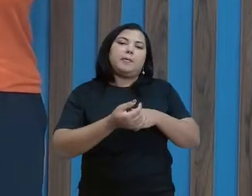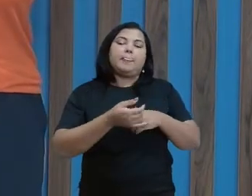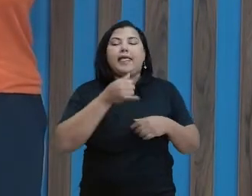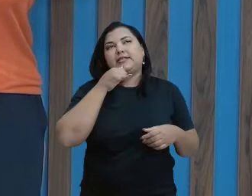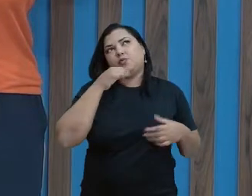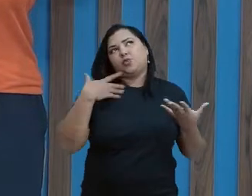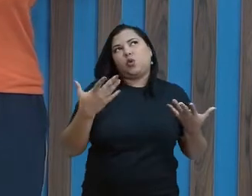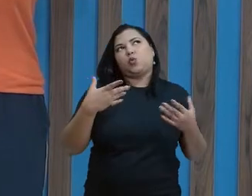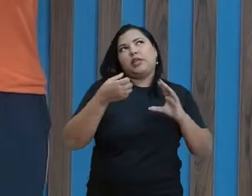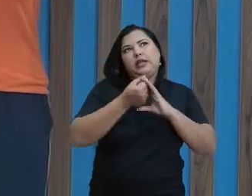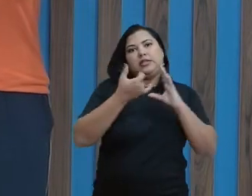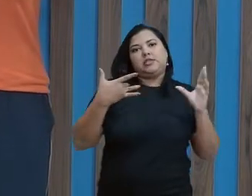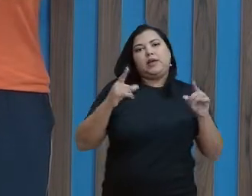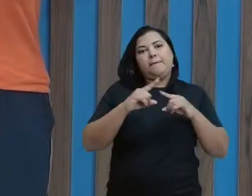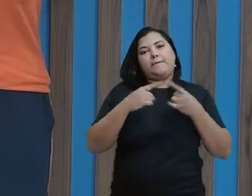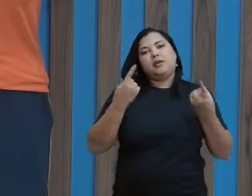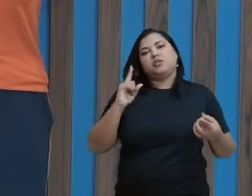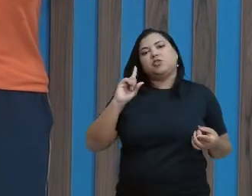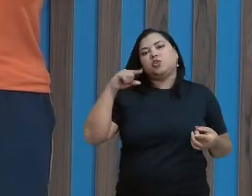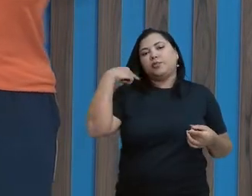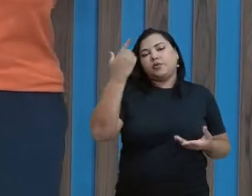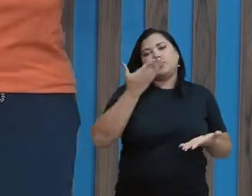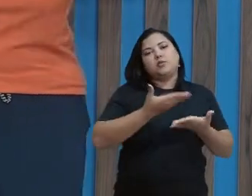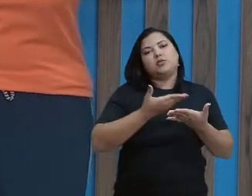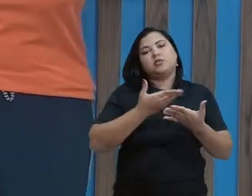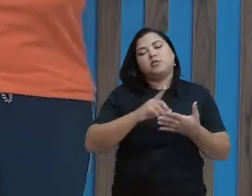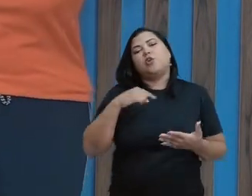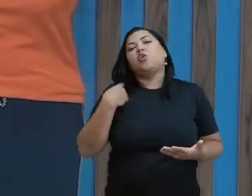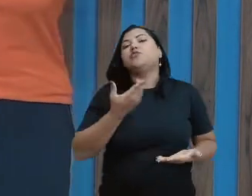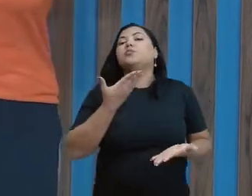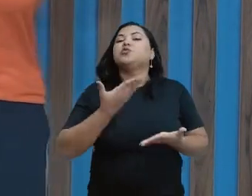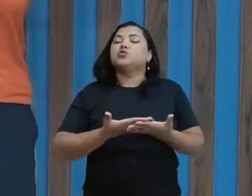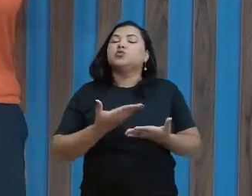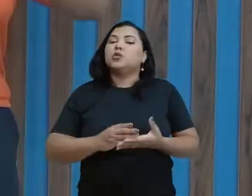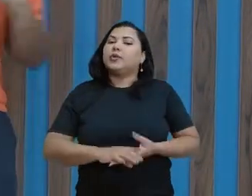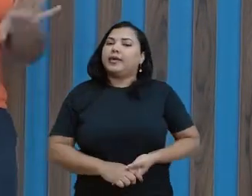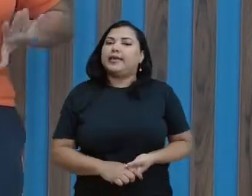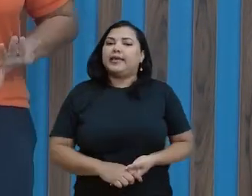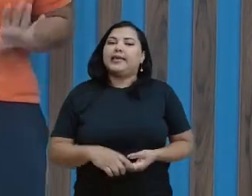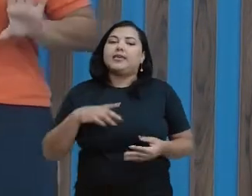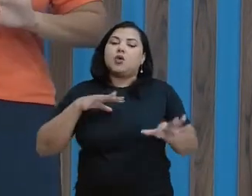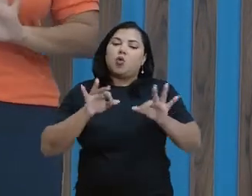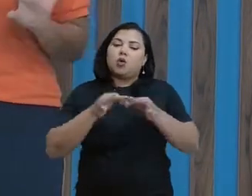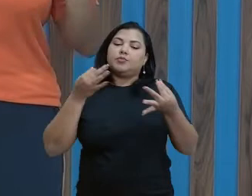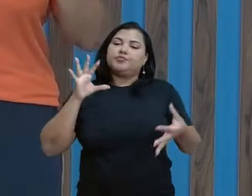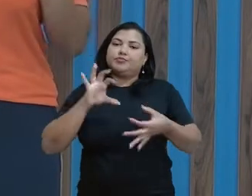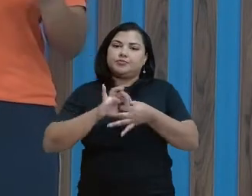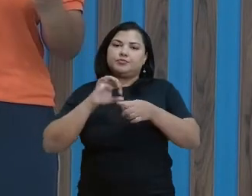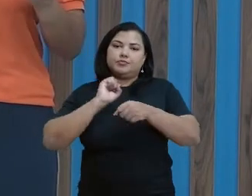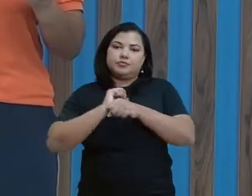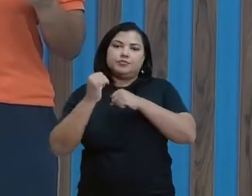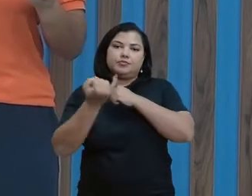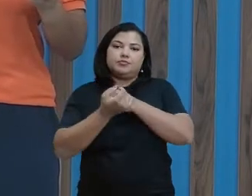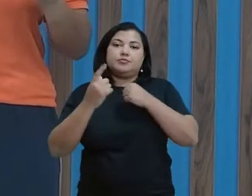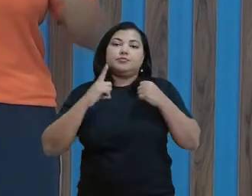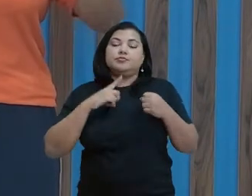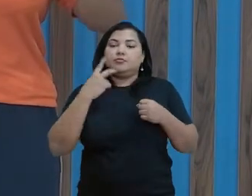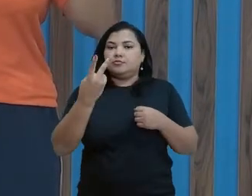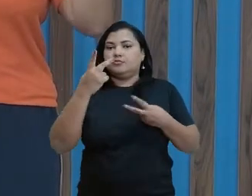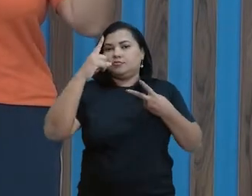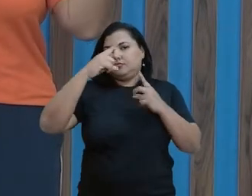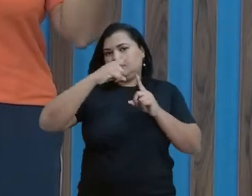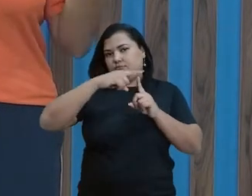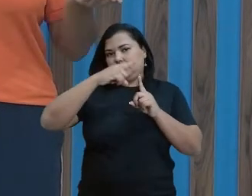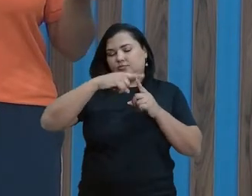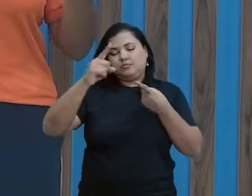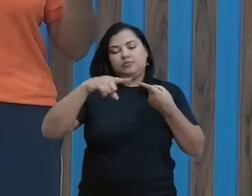qualifica, porque a gente vai ver nas próximas aulas que a oração subordinada adjetiva, ela tem dois tipos.